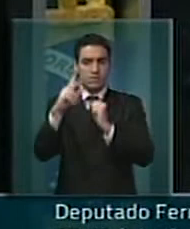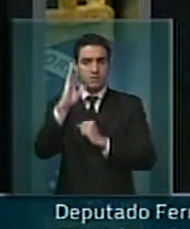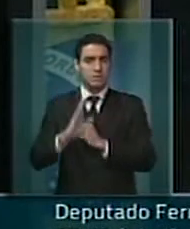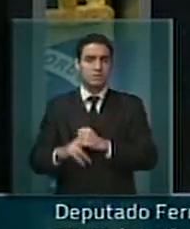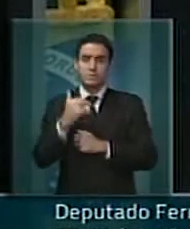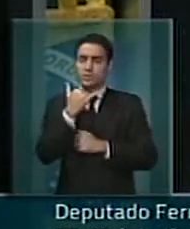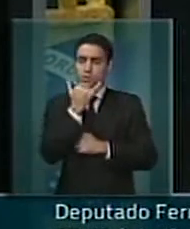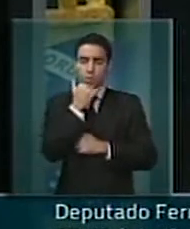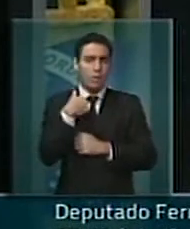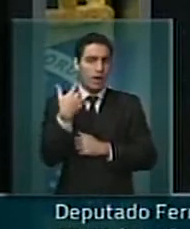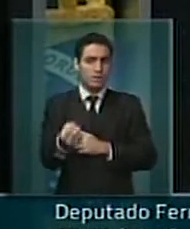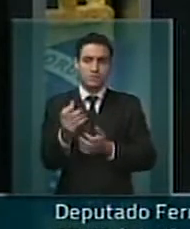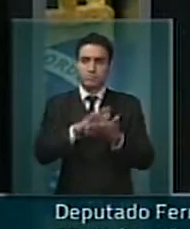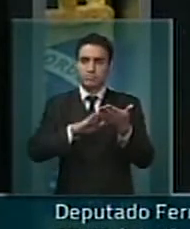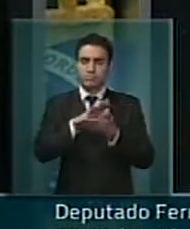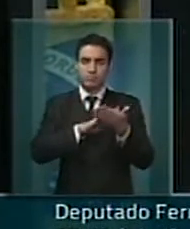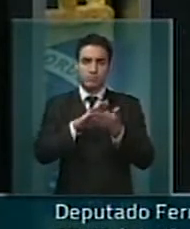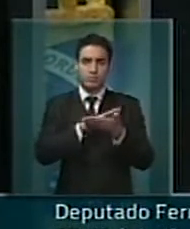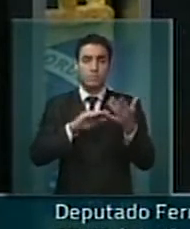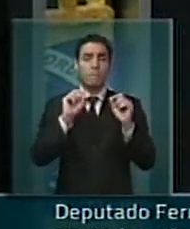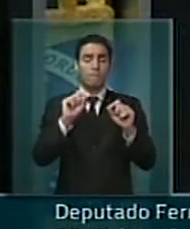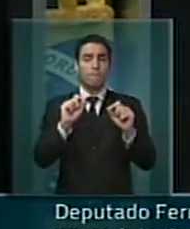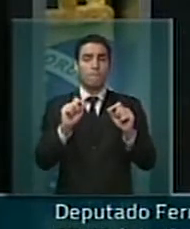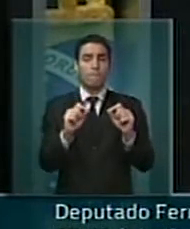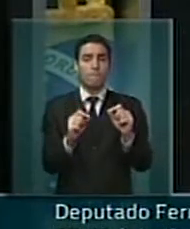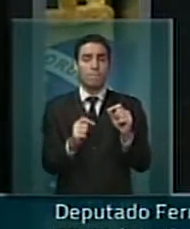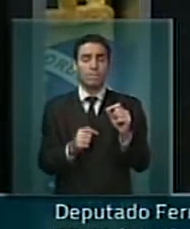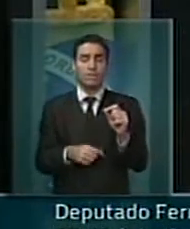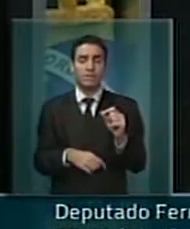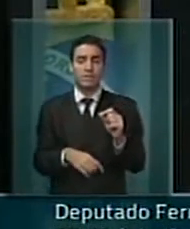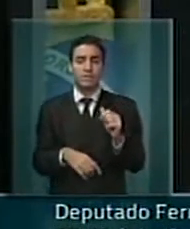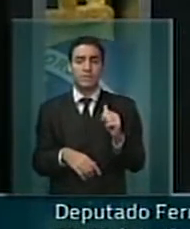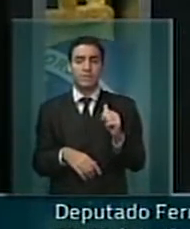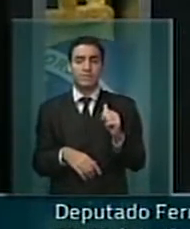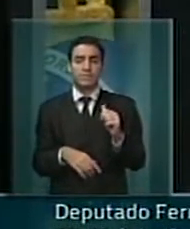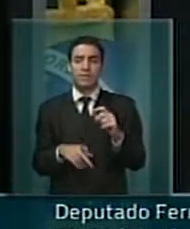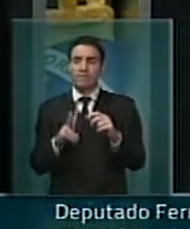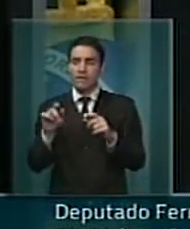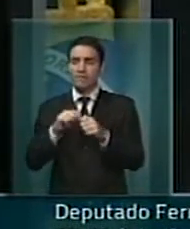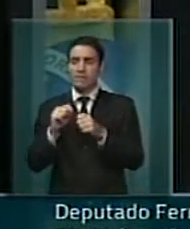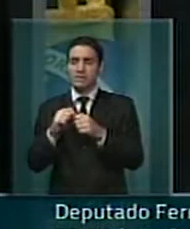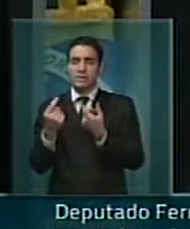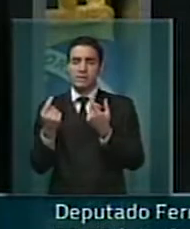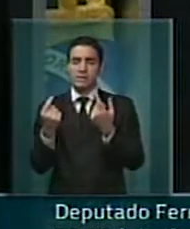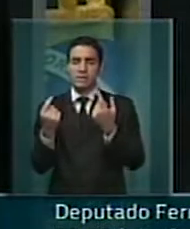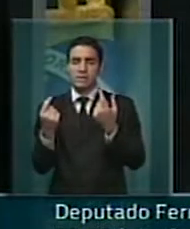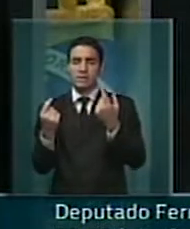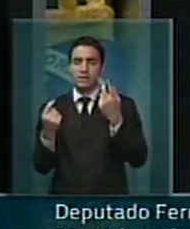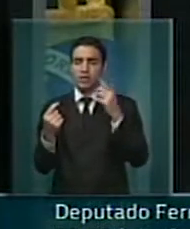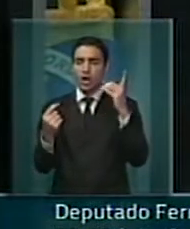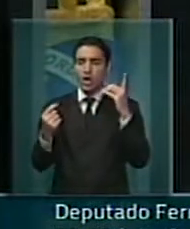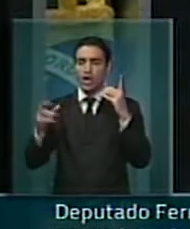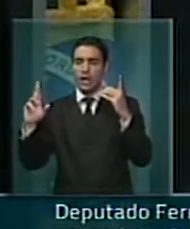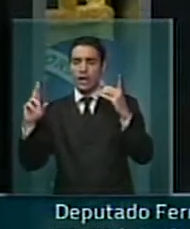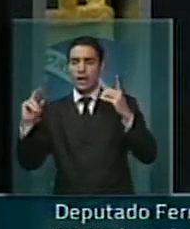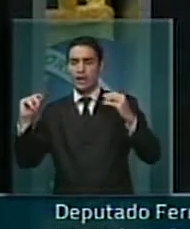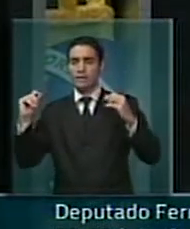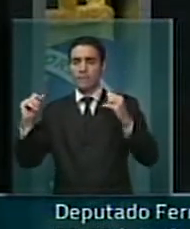permitir, disse o ministro com todas as letras, que com manipulação de câmbio, com subsídios